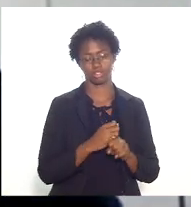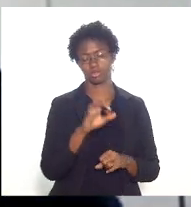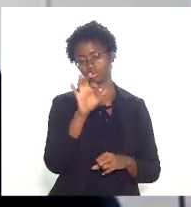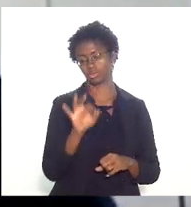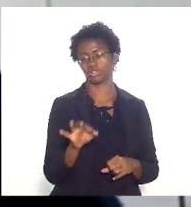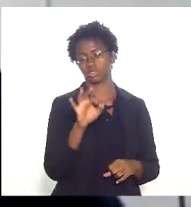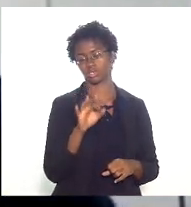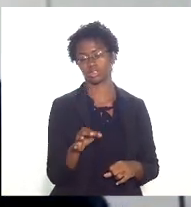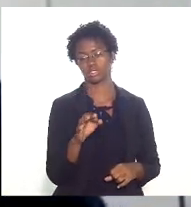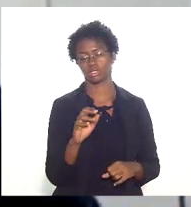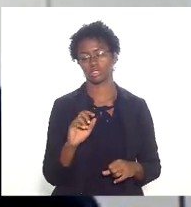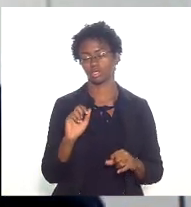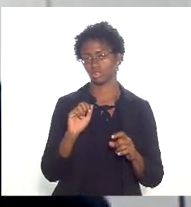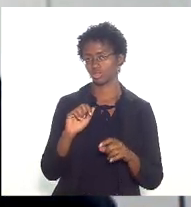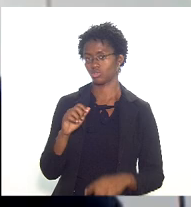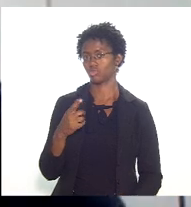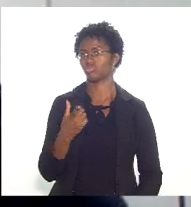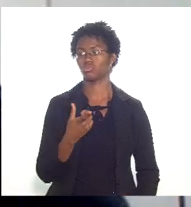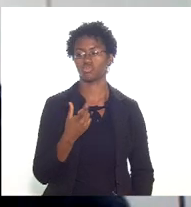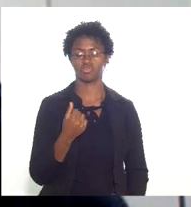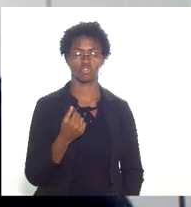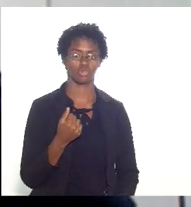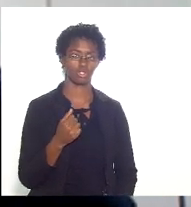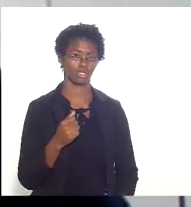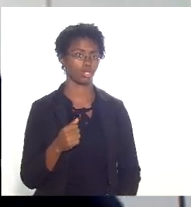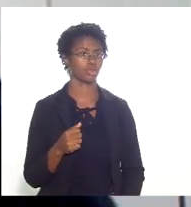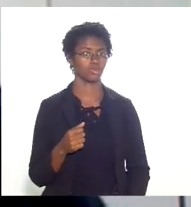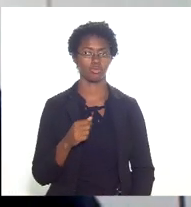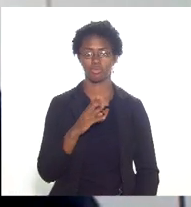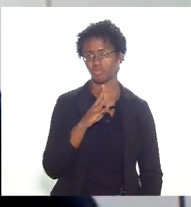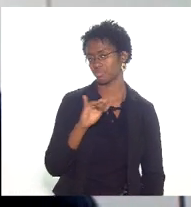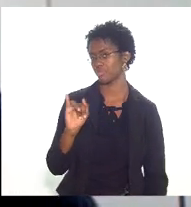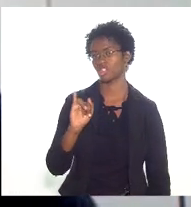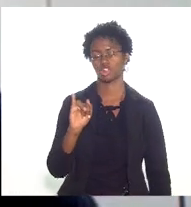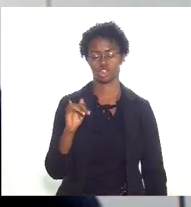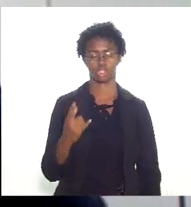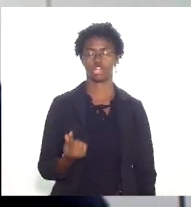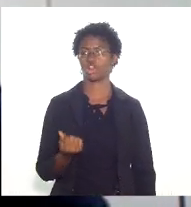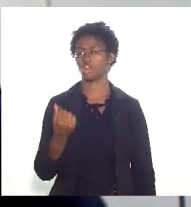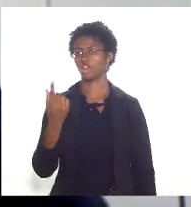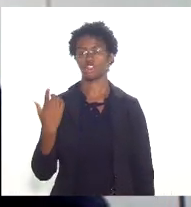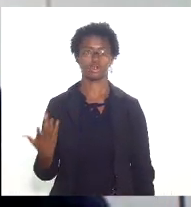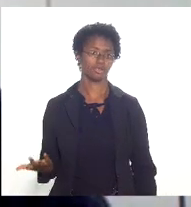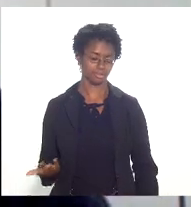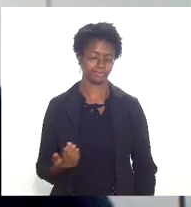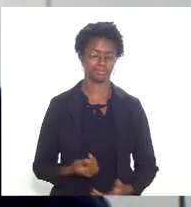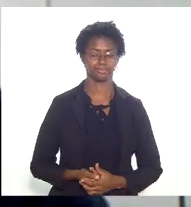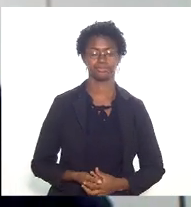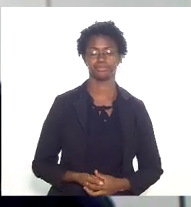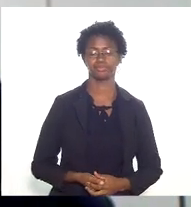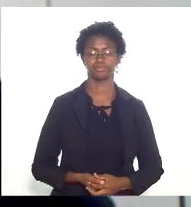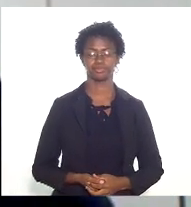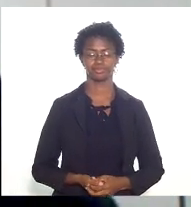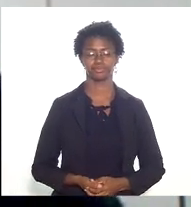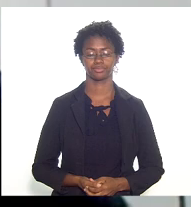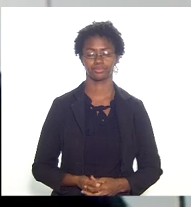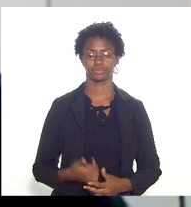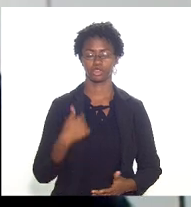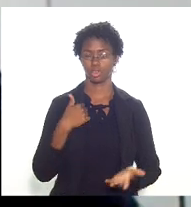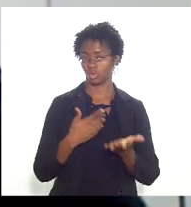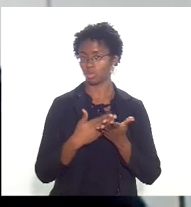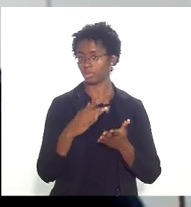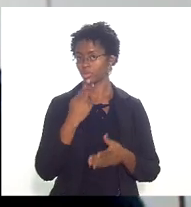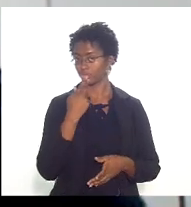lucro milionário Em alguns momentos bilionário e o começo falando disso O que é